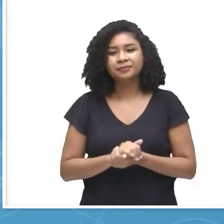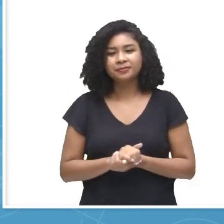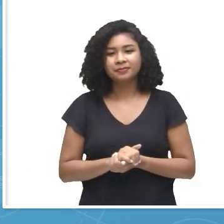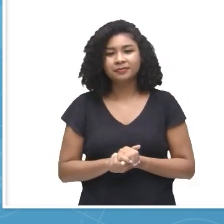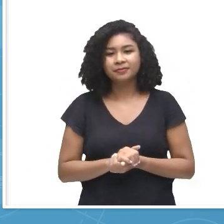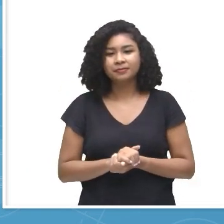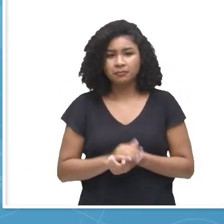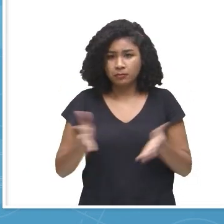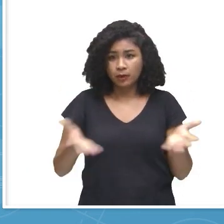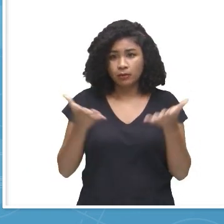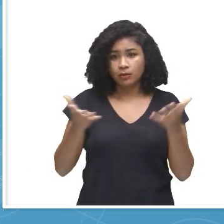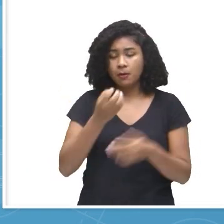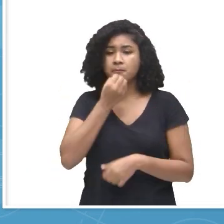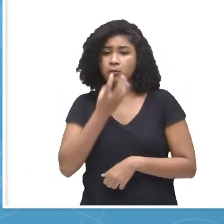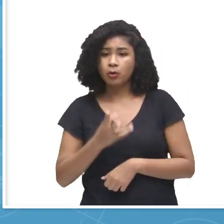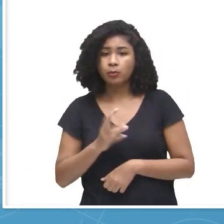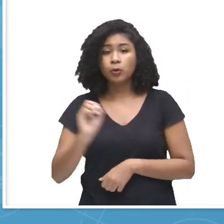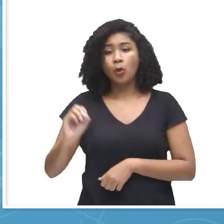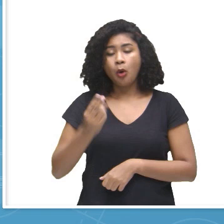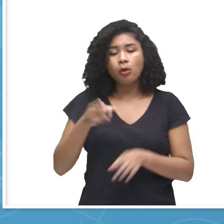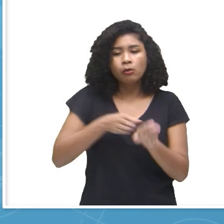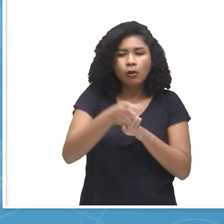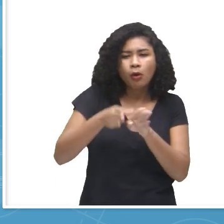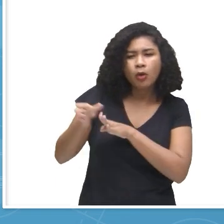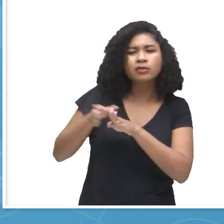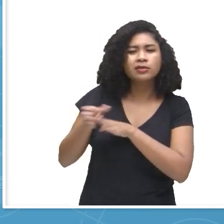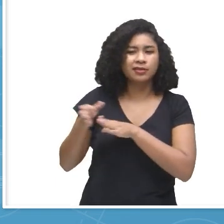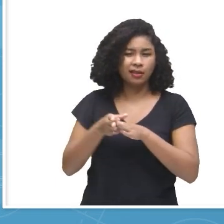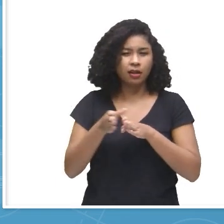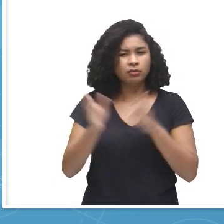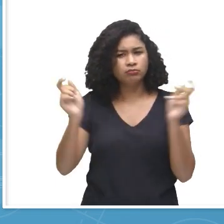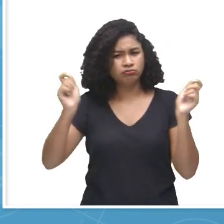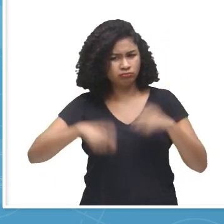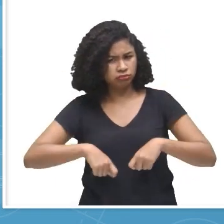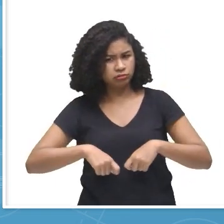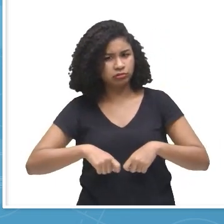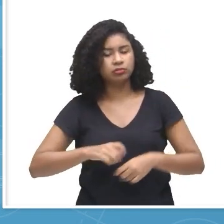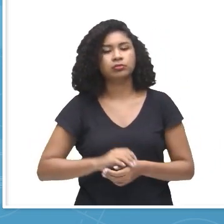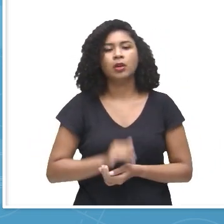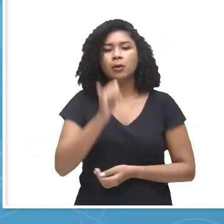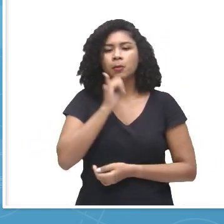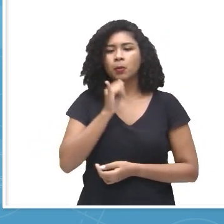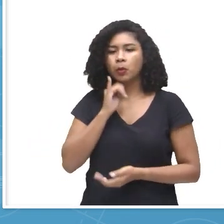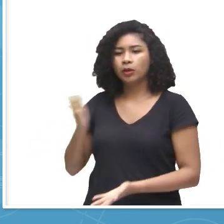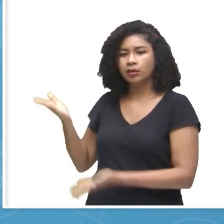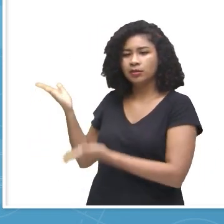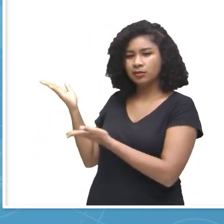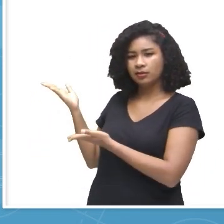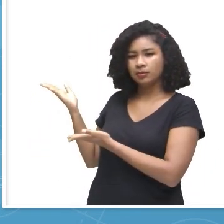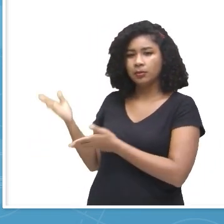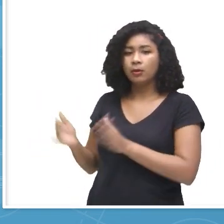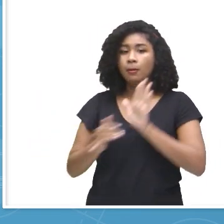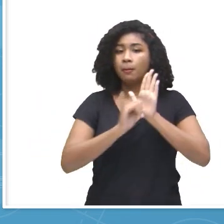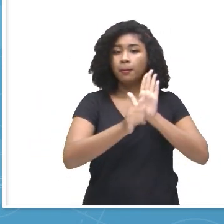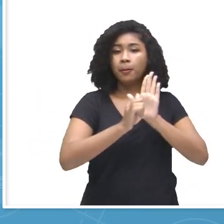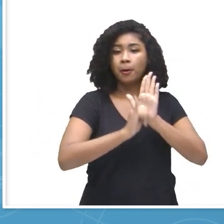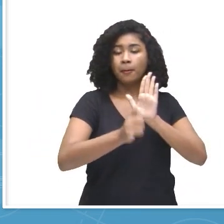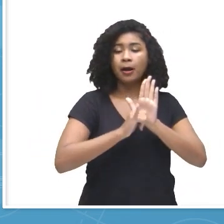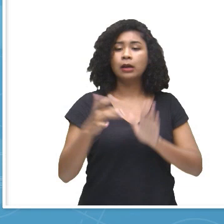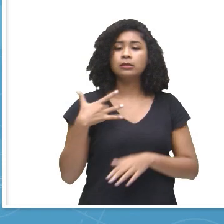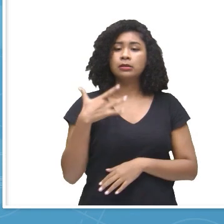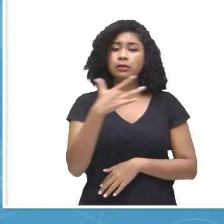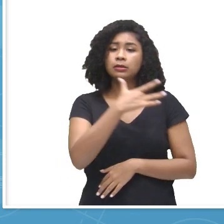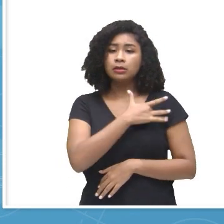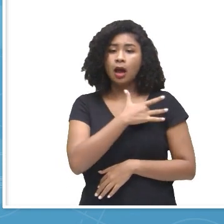saúde pública. Aí a gente tem imagem de alguns exemplos de propagandas de saúde pública, né? O